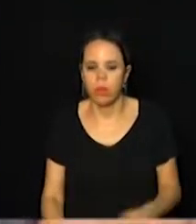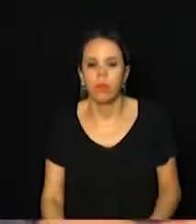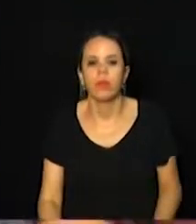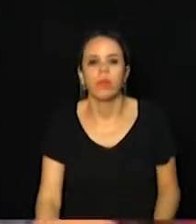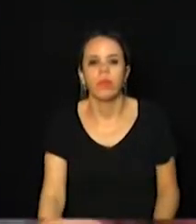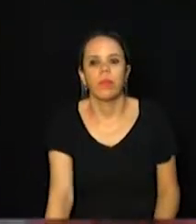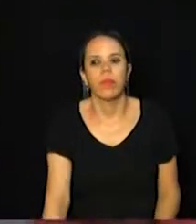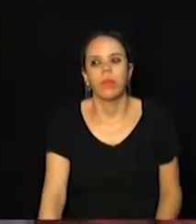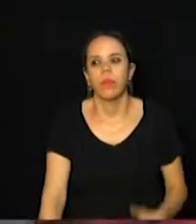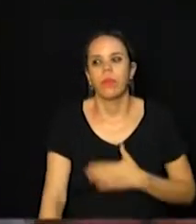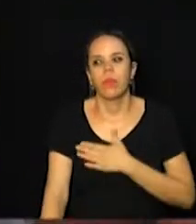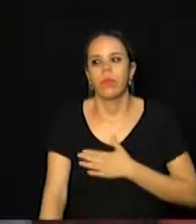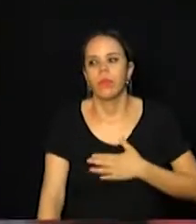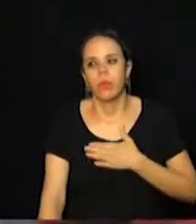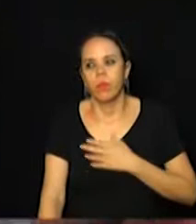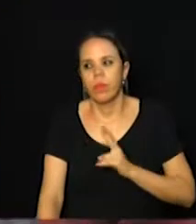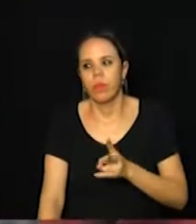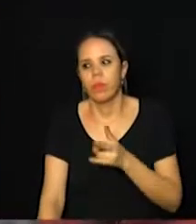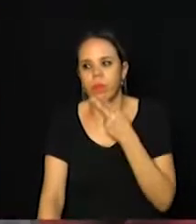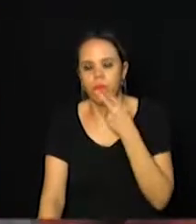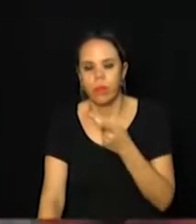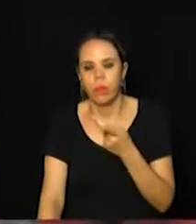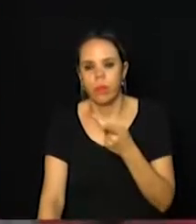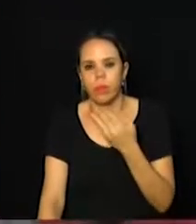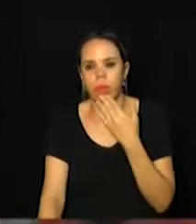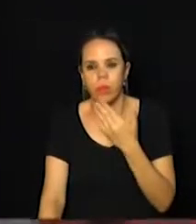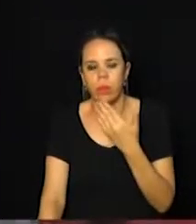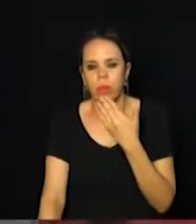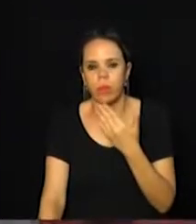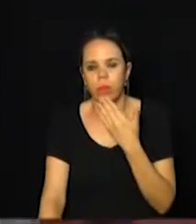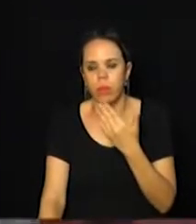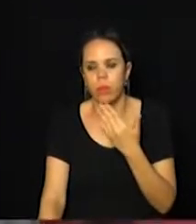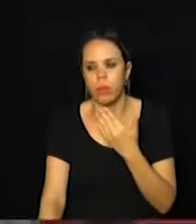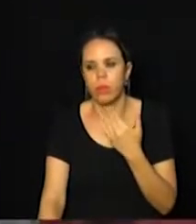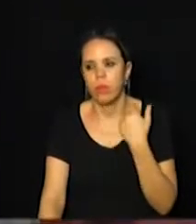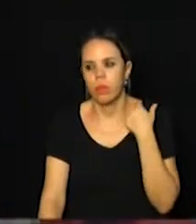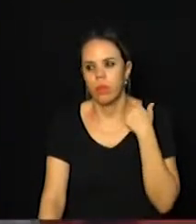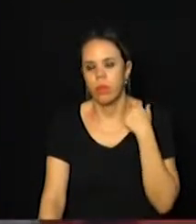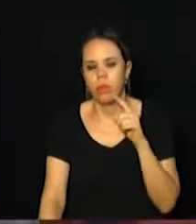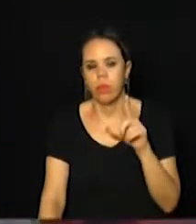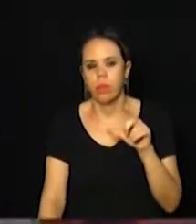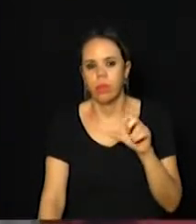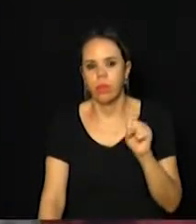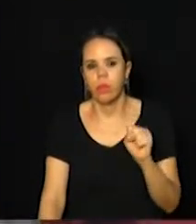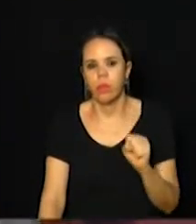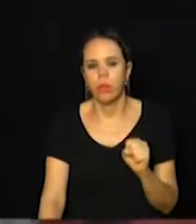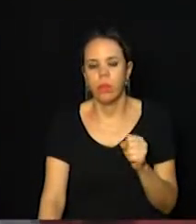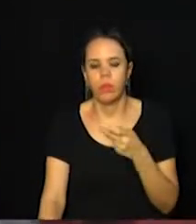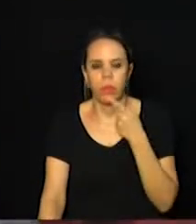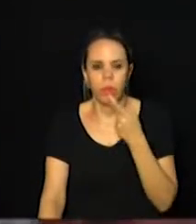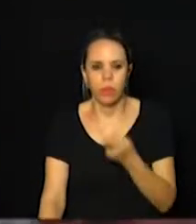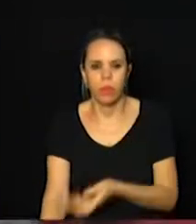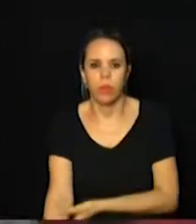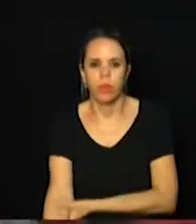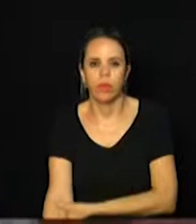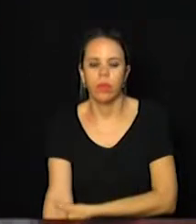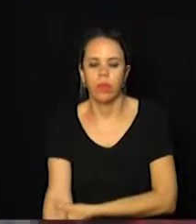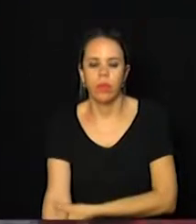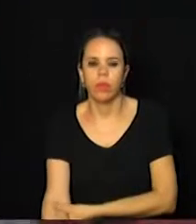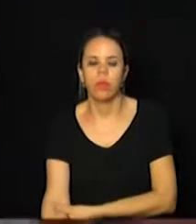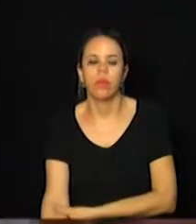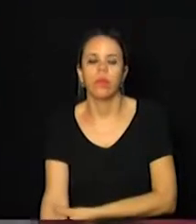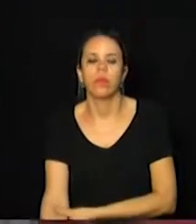vão gostar ia dar continuidade e pedir e a Luiza Reis a sua